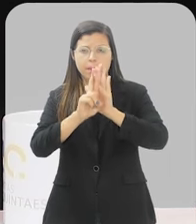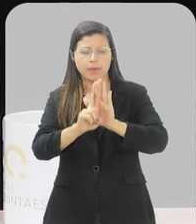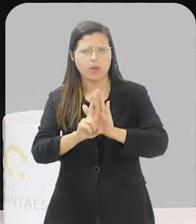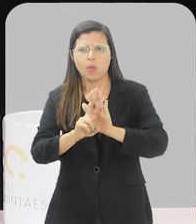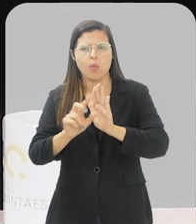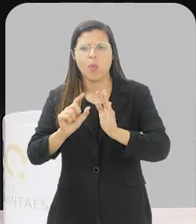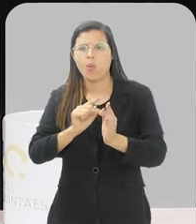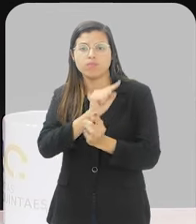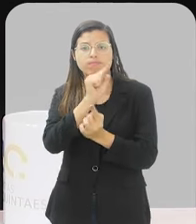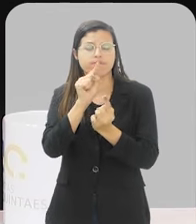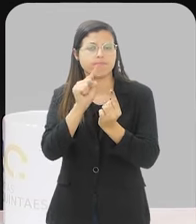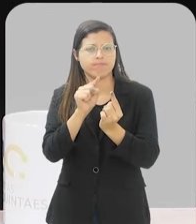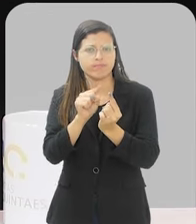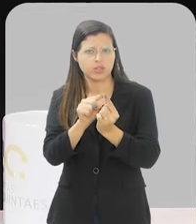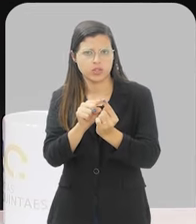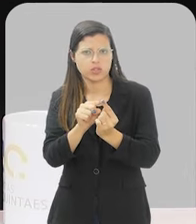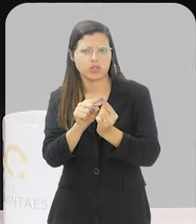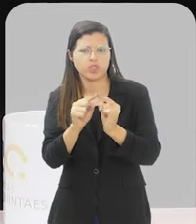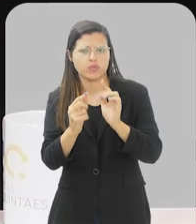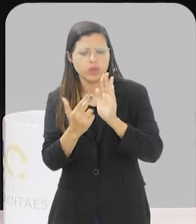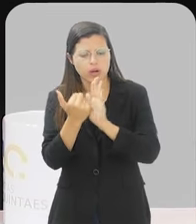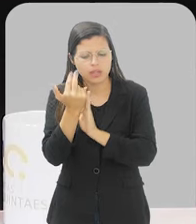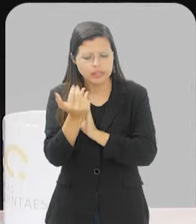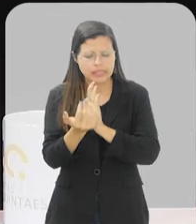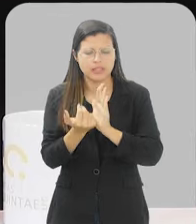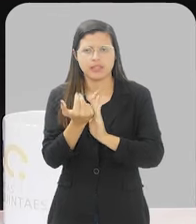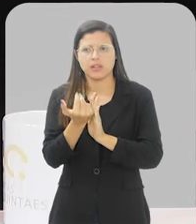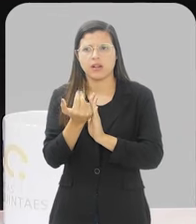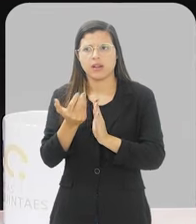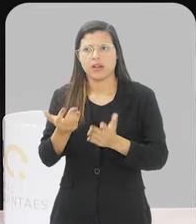o que ele quer alcançar com aquele figurino, porque